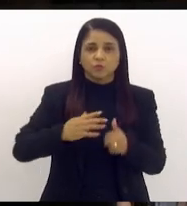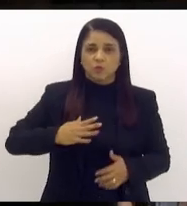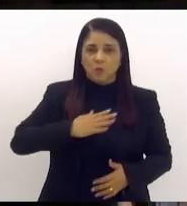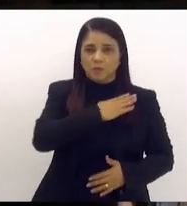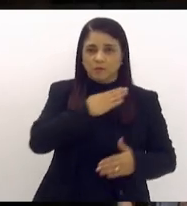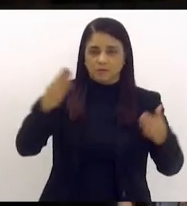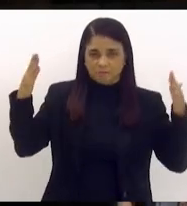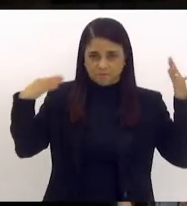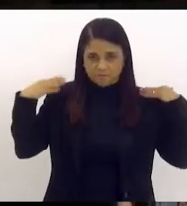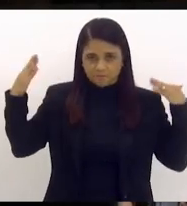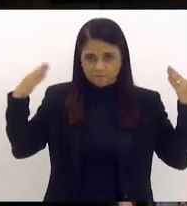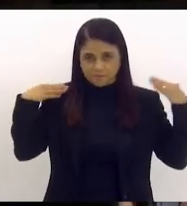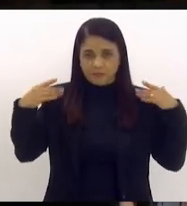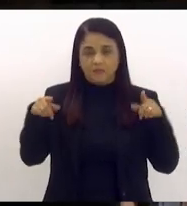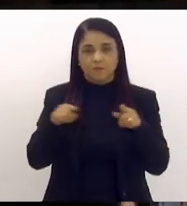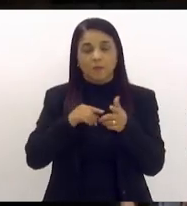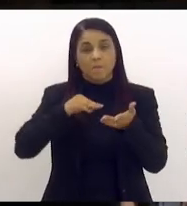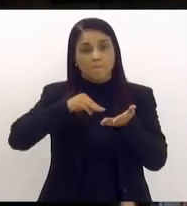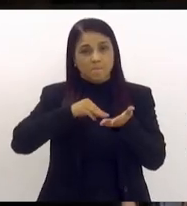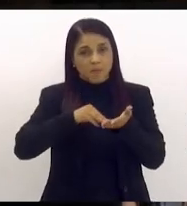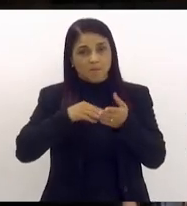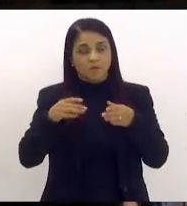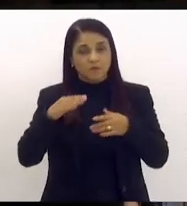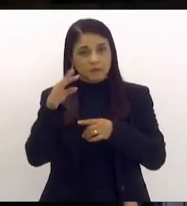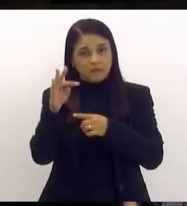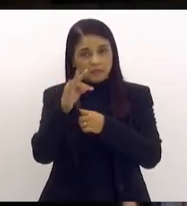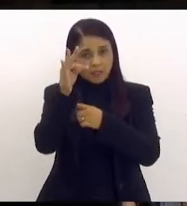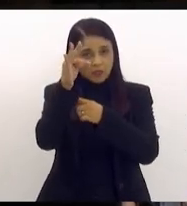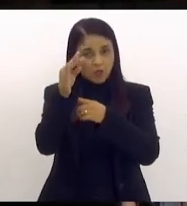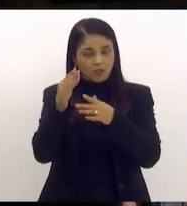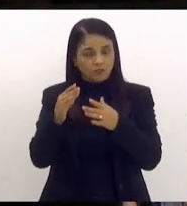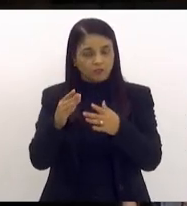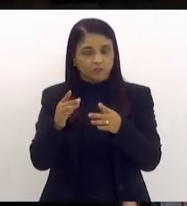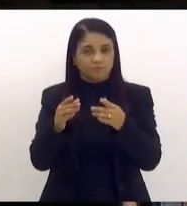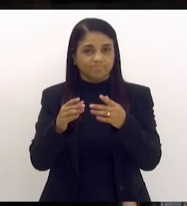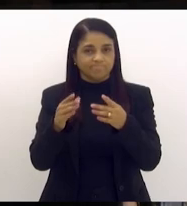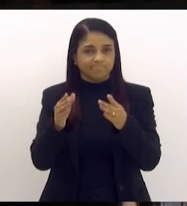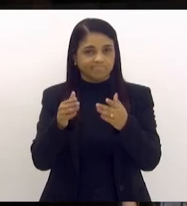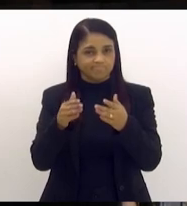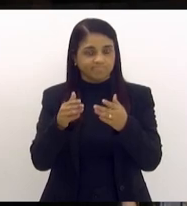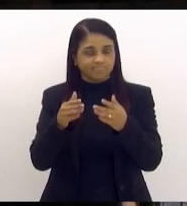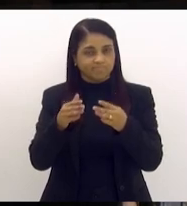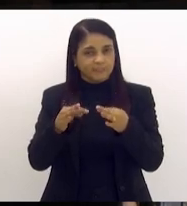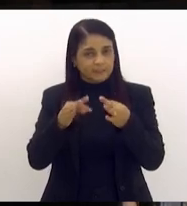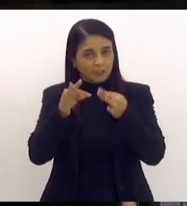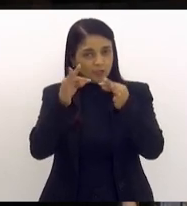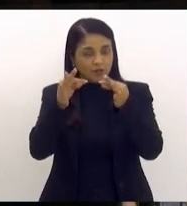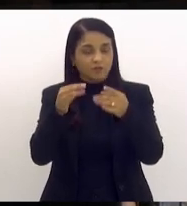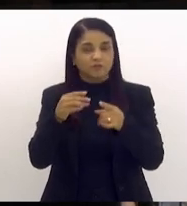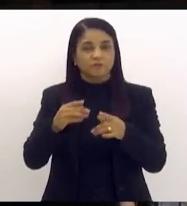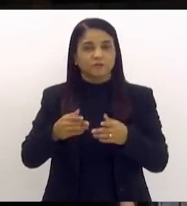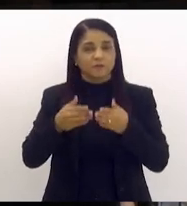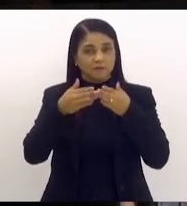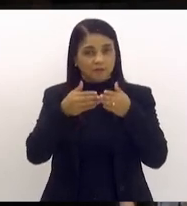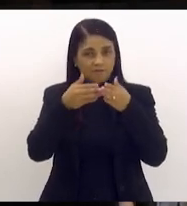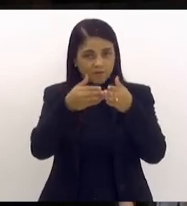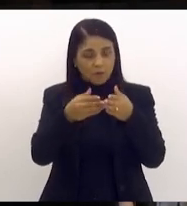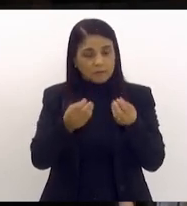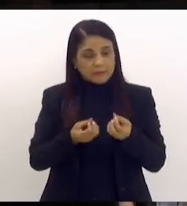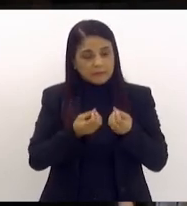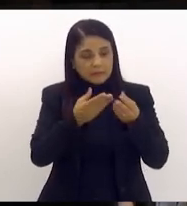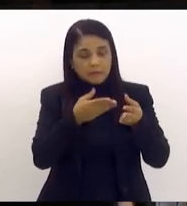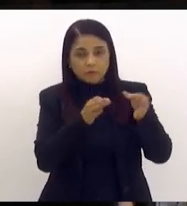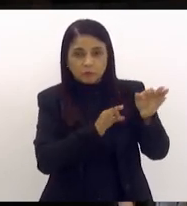também de membros do cluster tecnológico naval para quem nós entregamos um plano nacional de